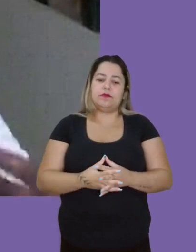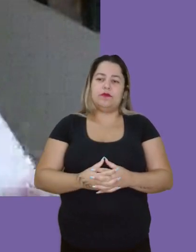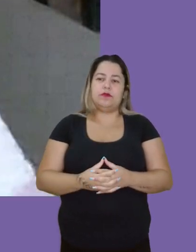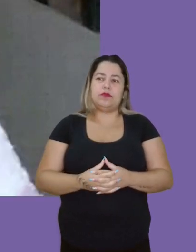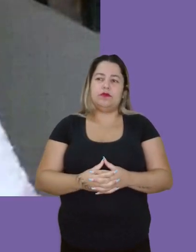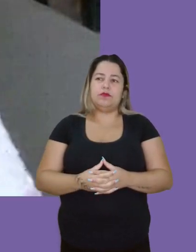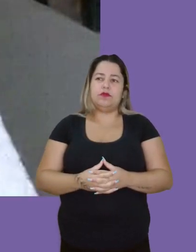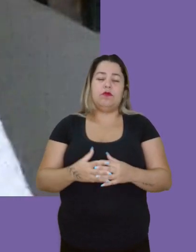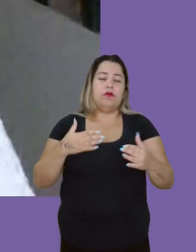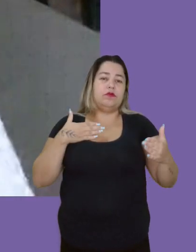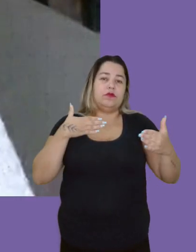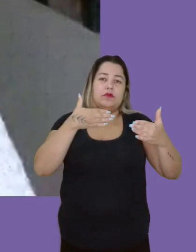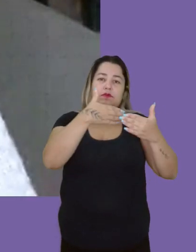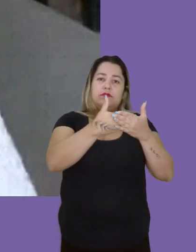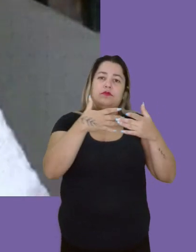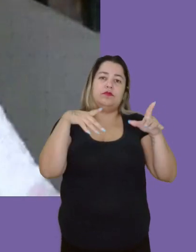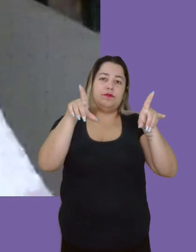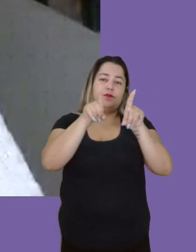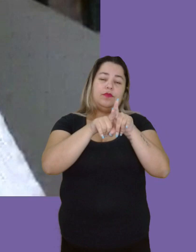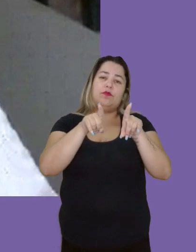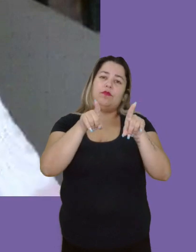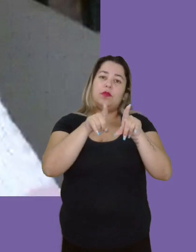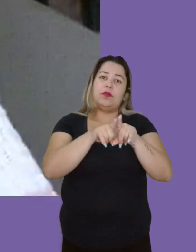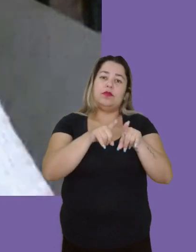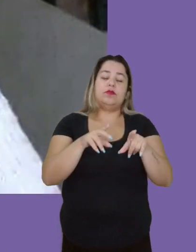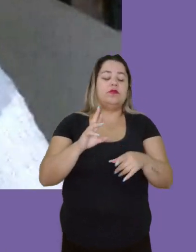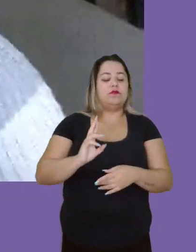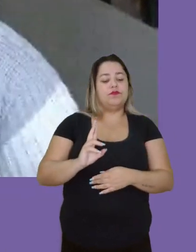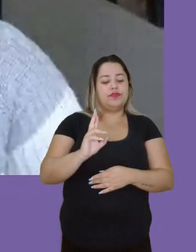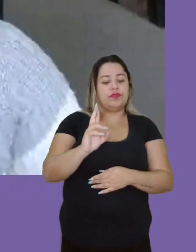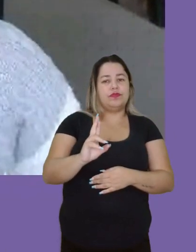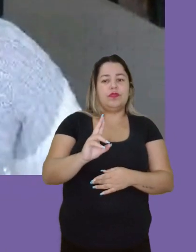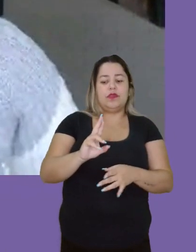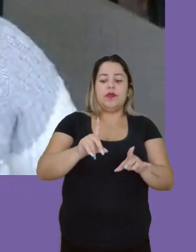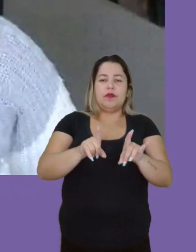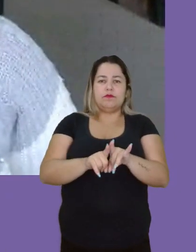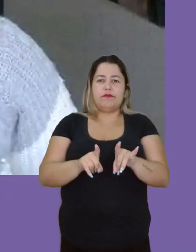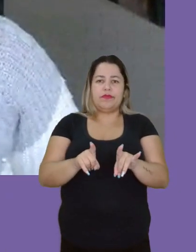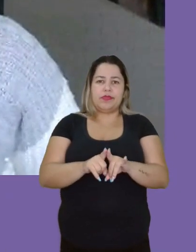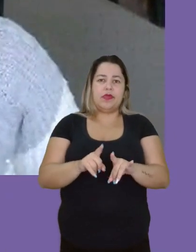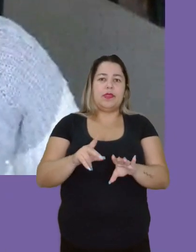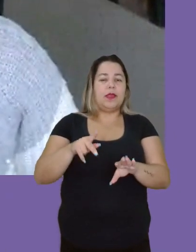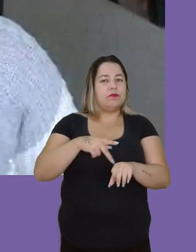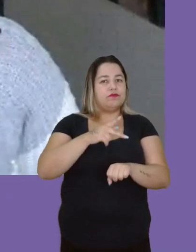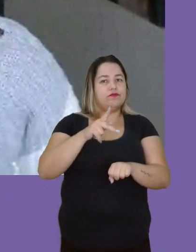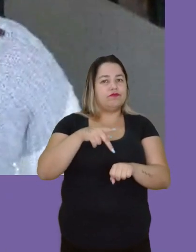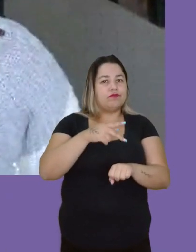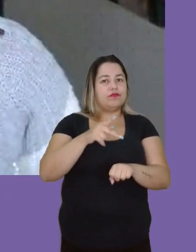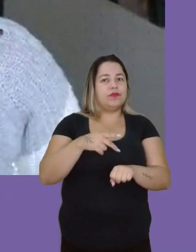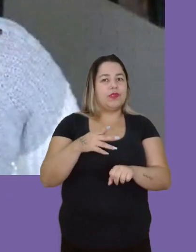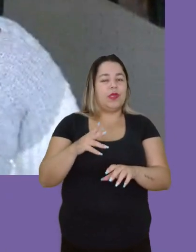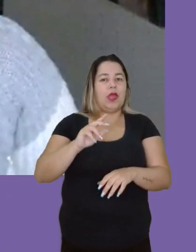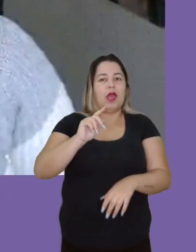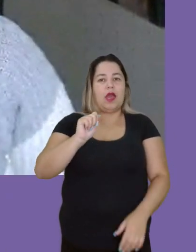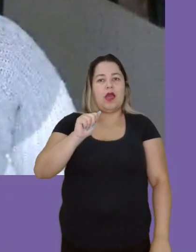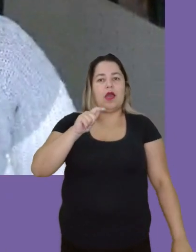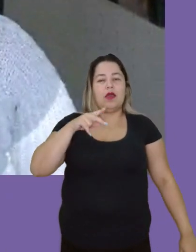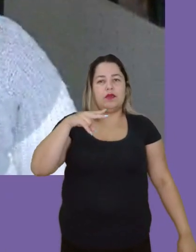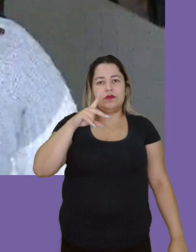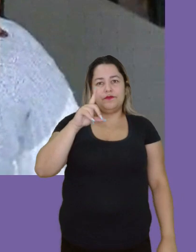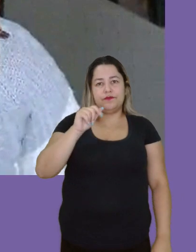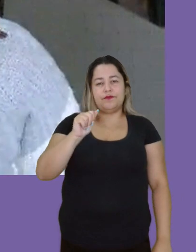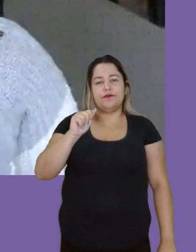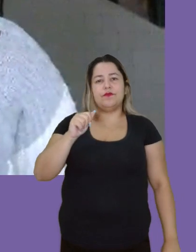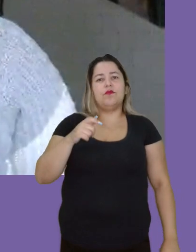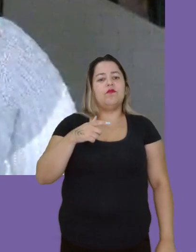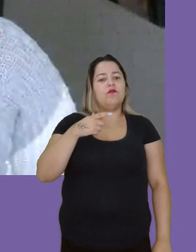uma proximidade, digamos assim, das representações existentes na sociedade. A agenda desses setores nós vamos